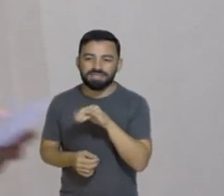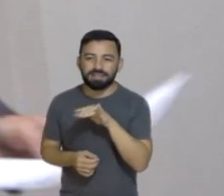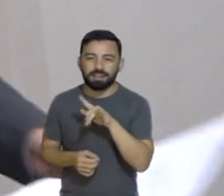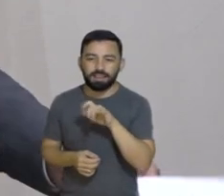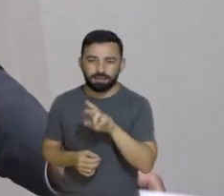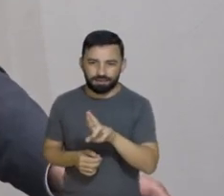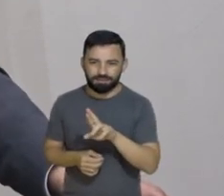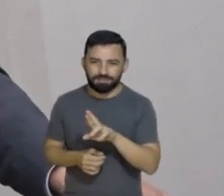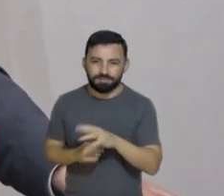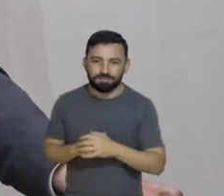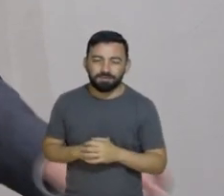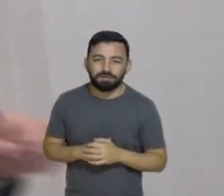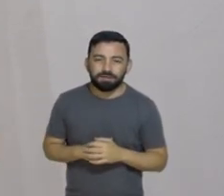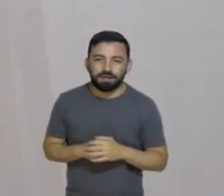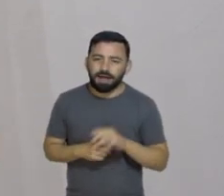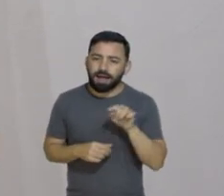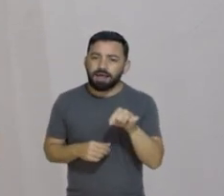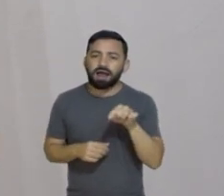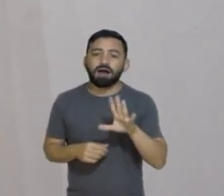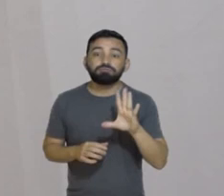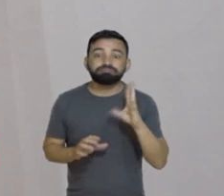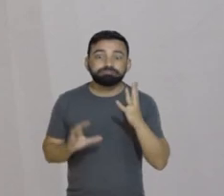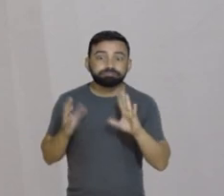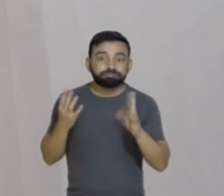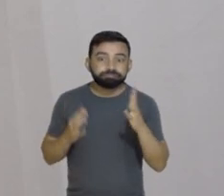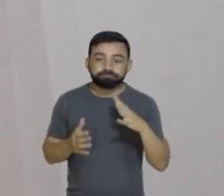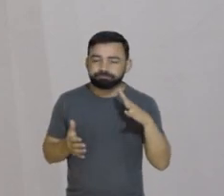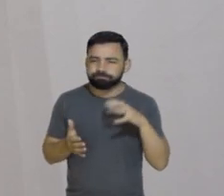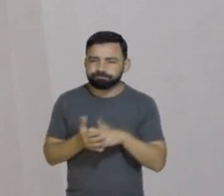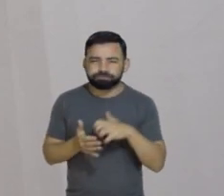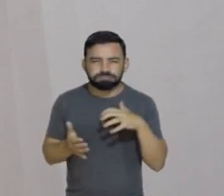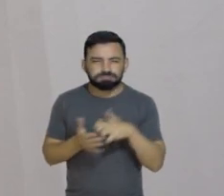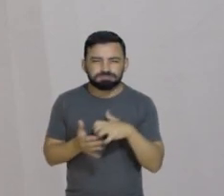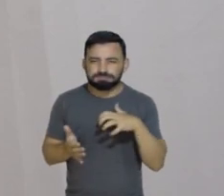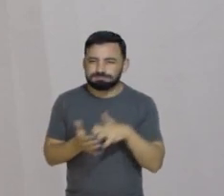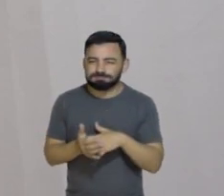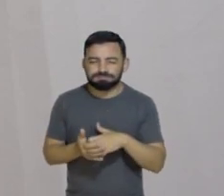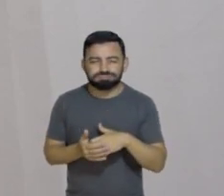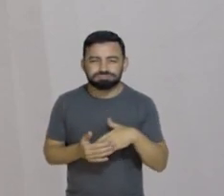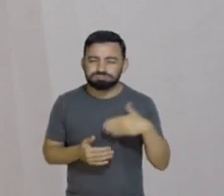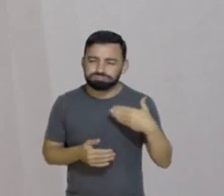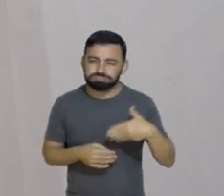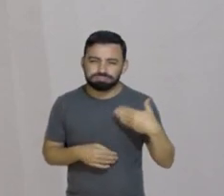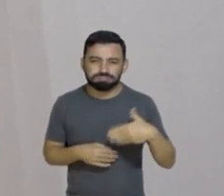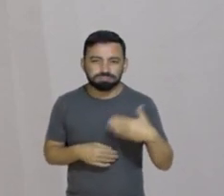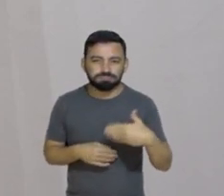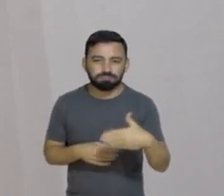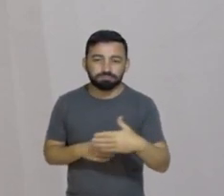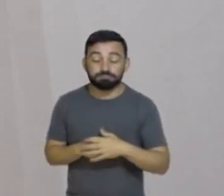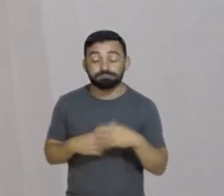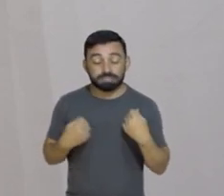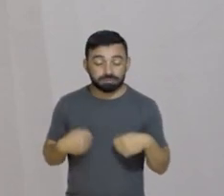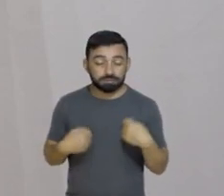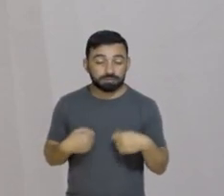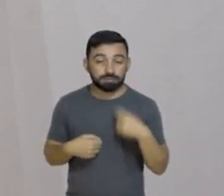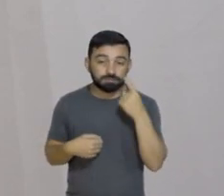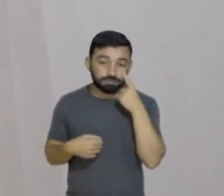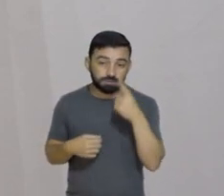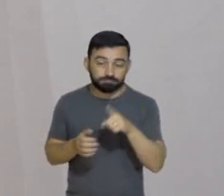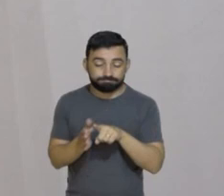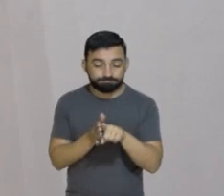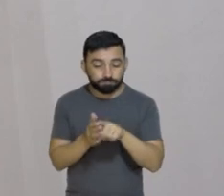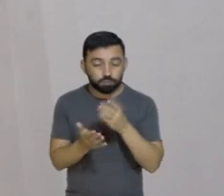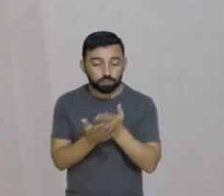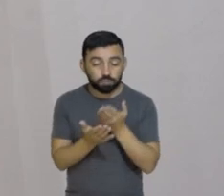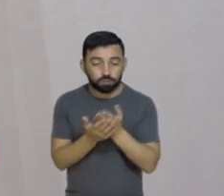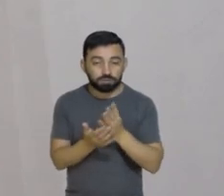nesse ponto aqui, está acontecendo muitos acidentes. Então, nós precisamos que se faça esse estudo